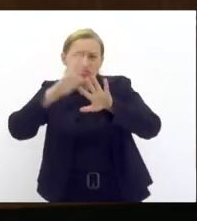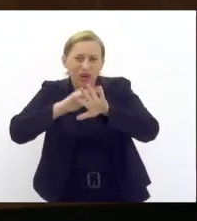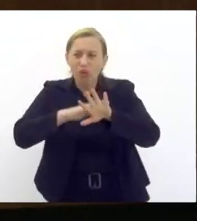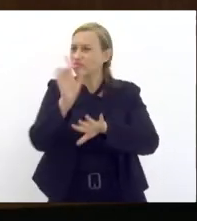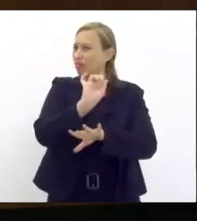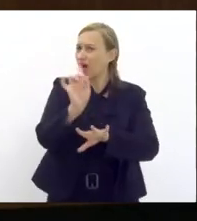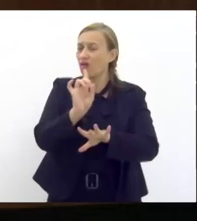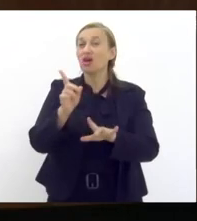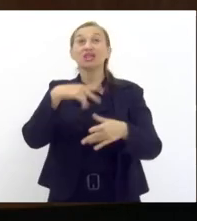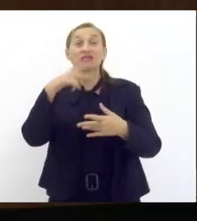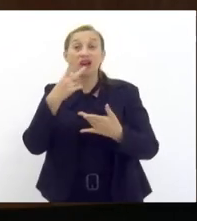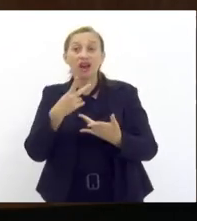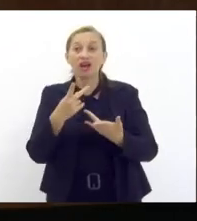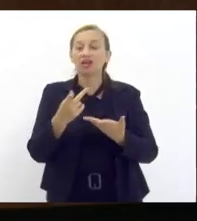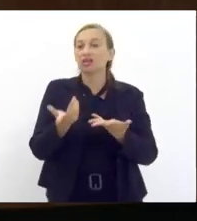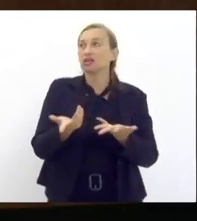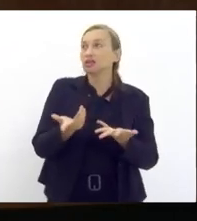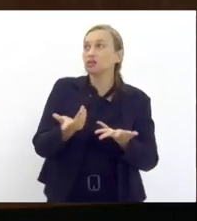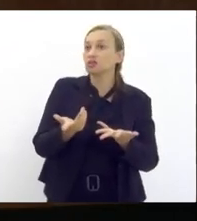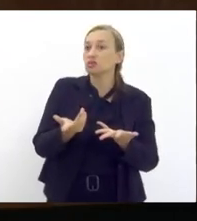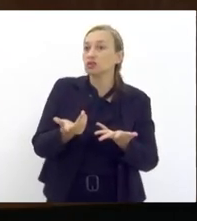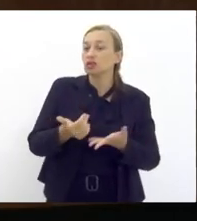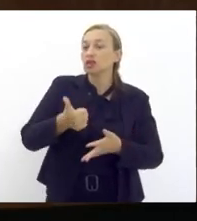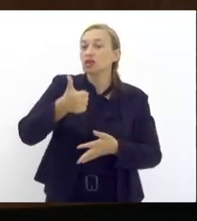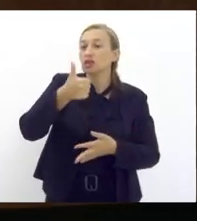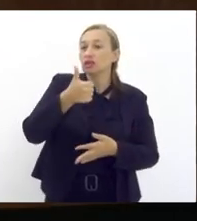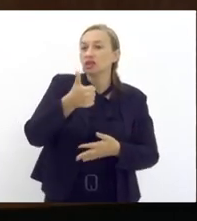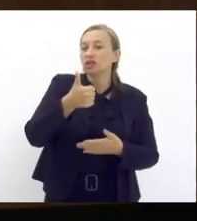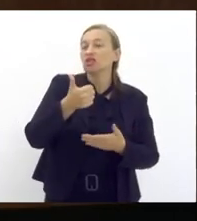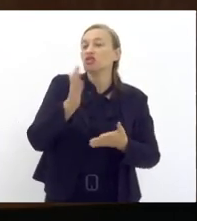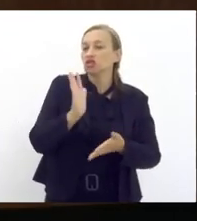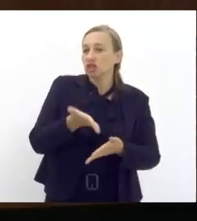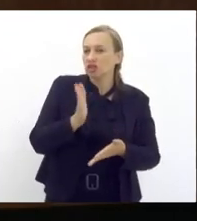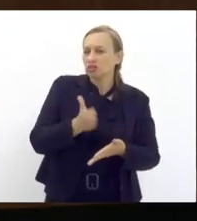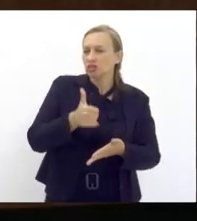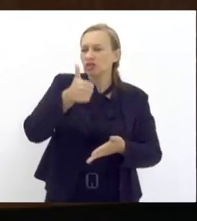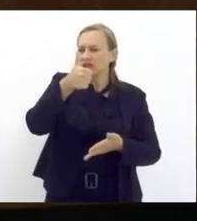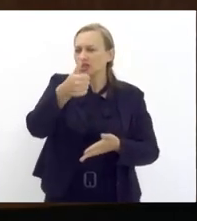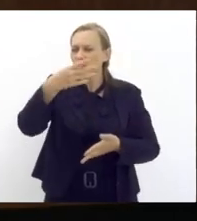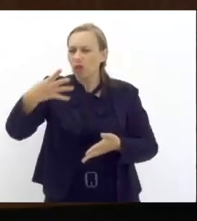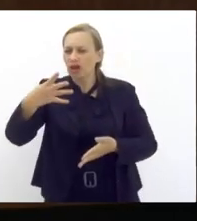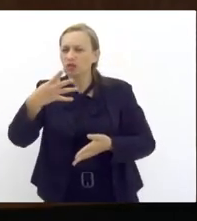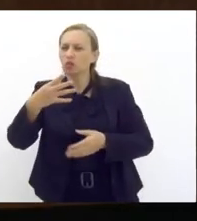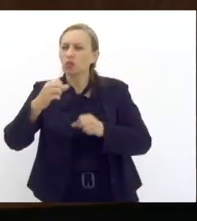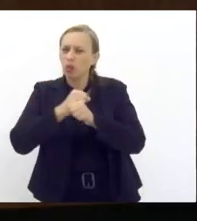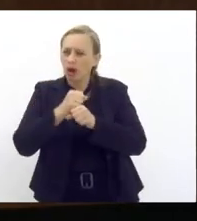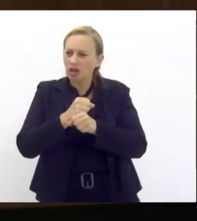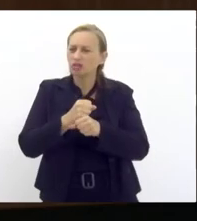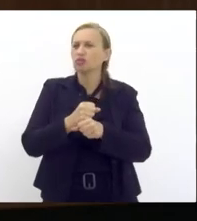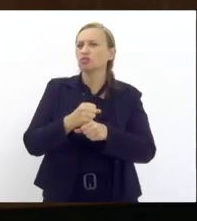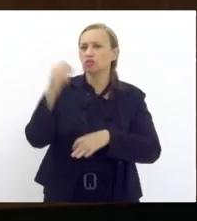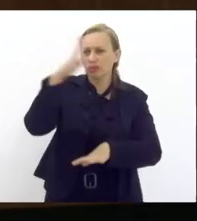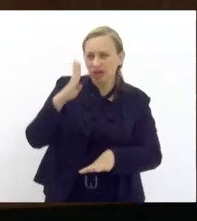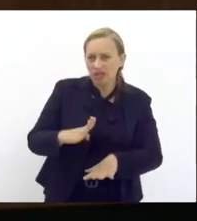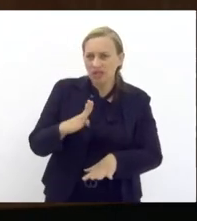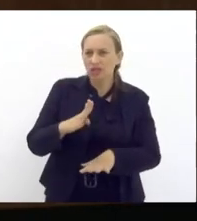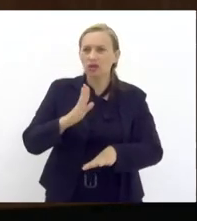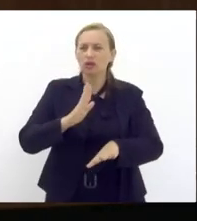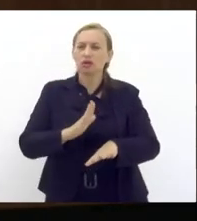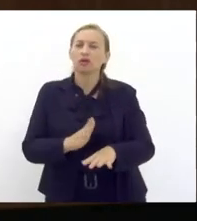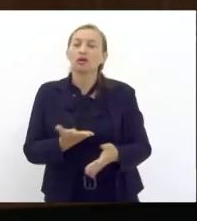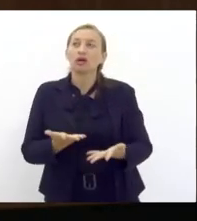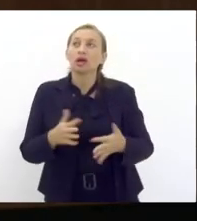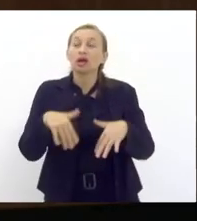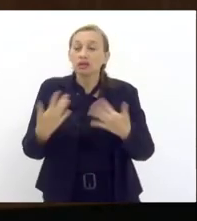está falando do décimo... A gente está no 14º ano, o Brasil é o país que mata mais pessoas trans nesse